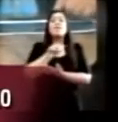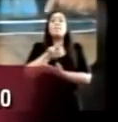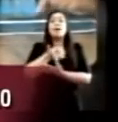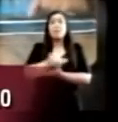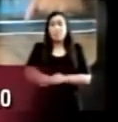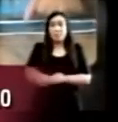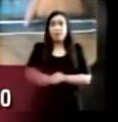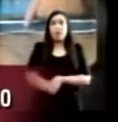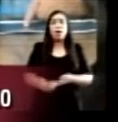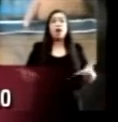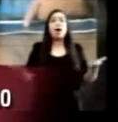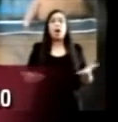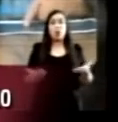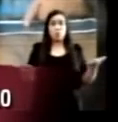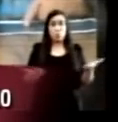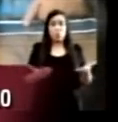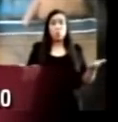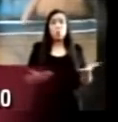de